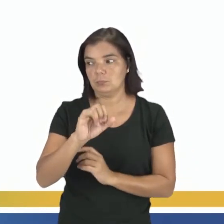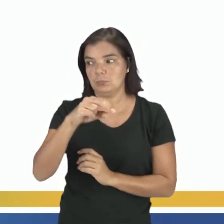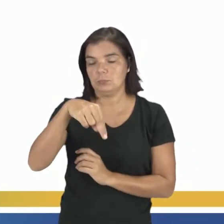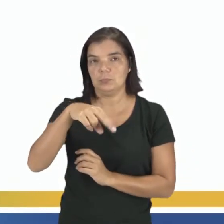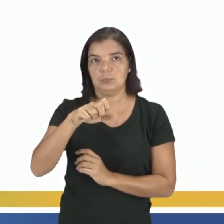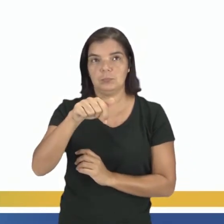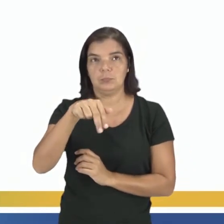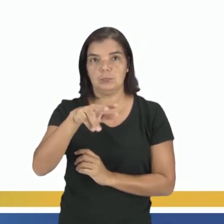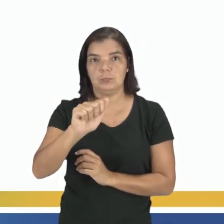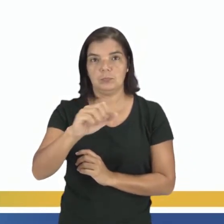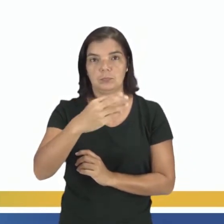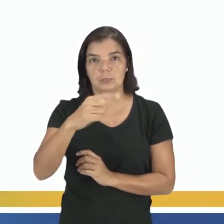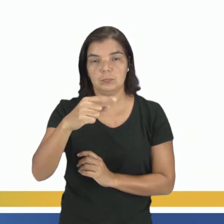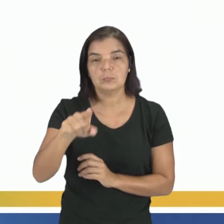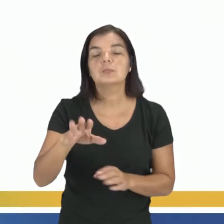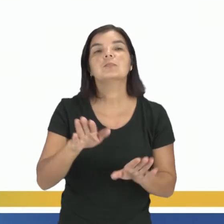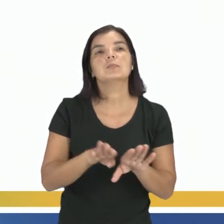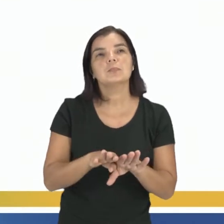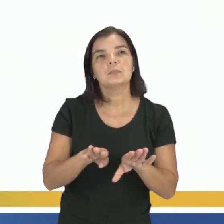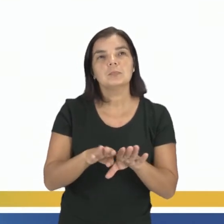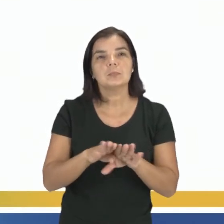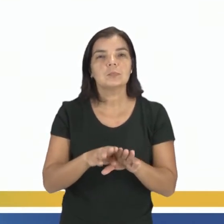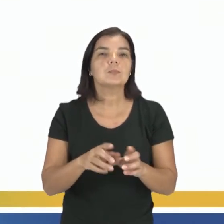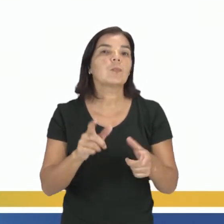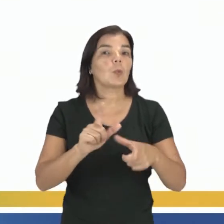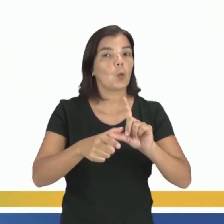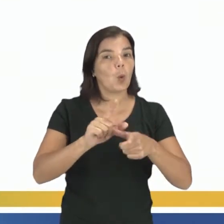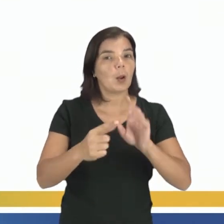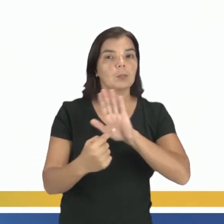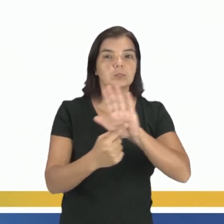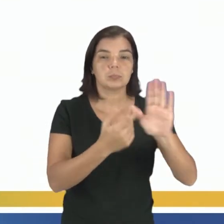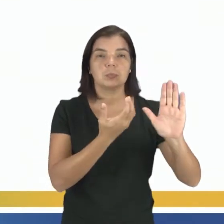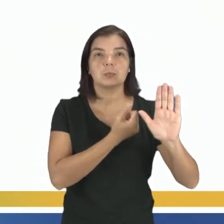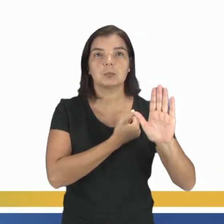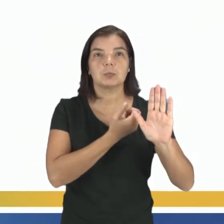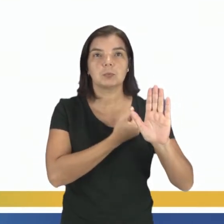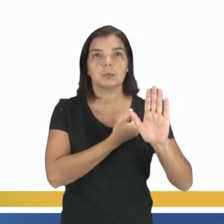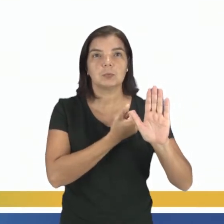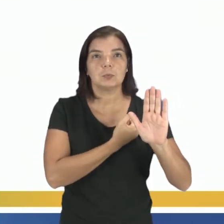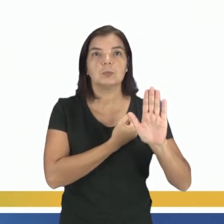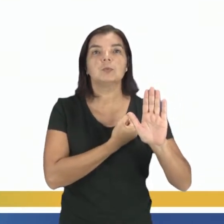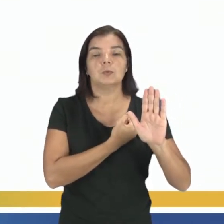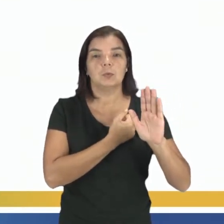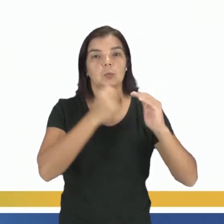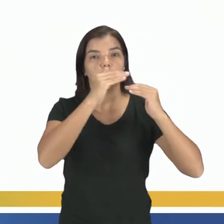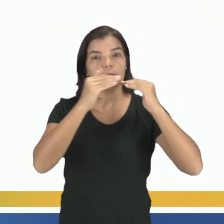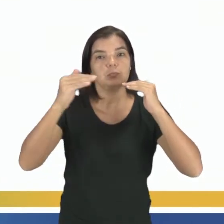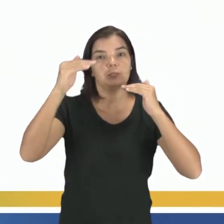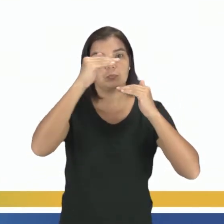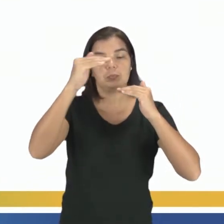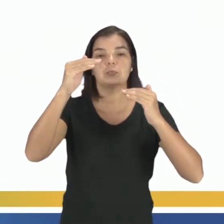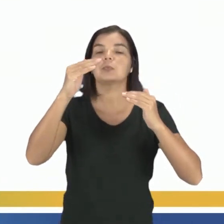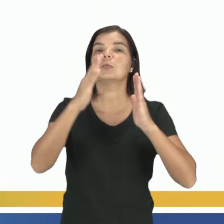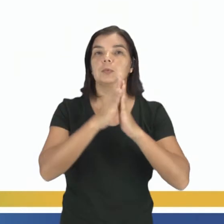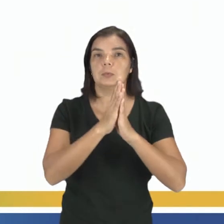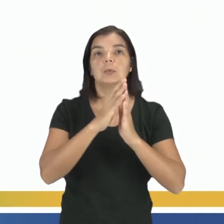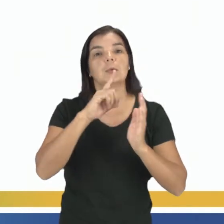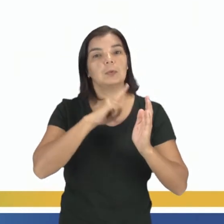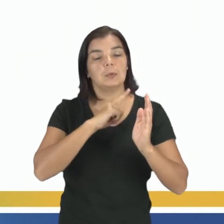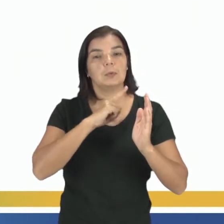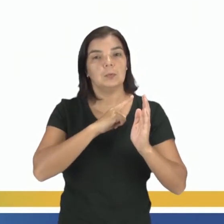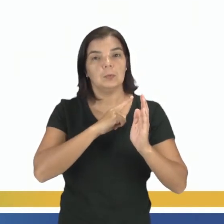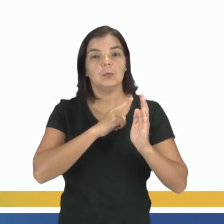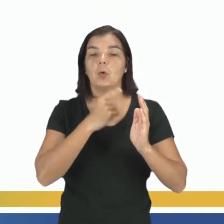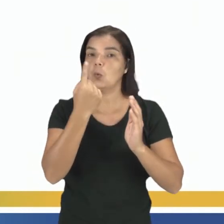inequação. E pelo menos uma incógnita no expoente, né? A nossa incógnita tem que estar,